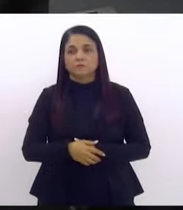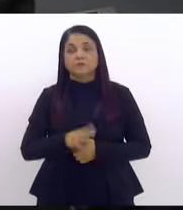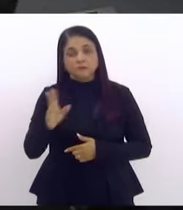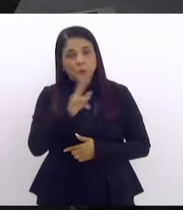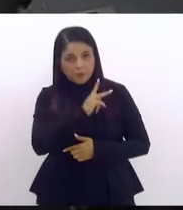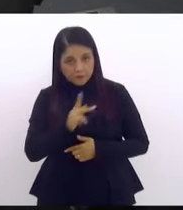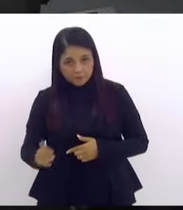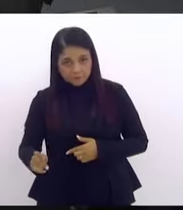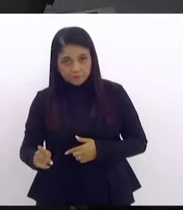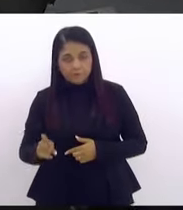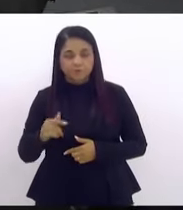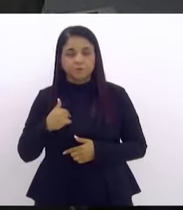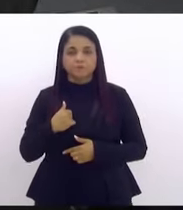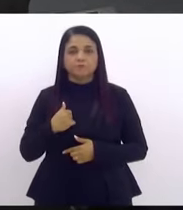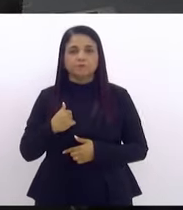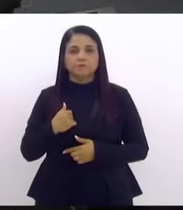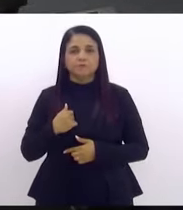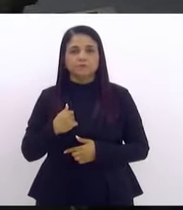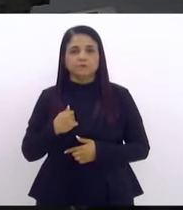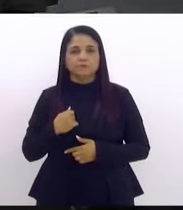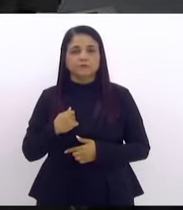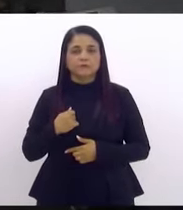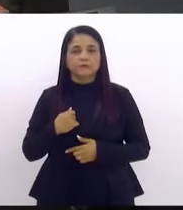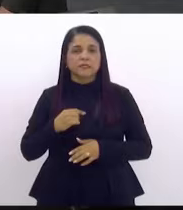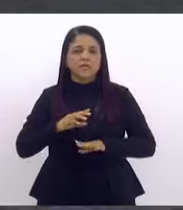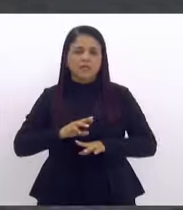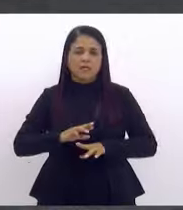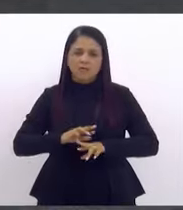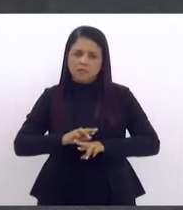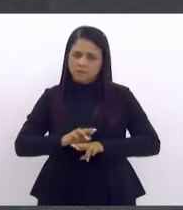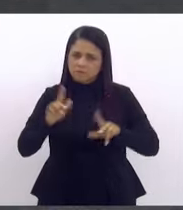presidente, independente dos destaques,